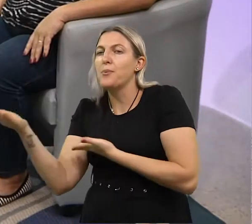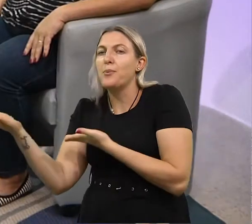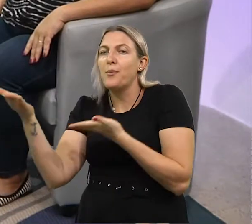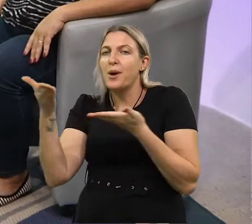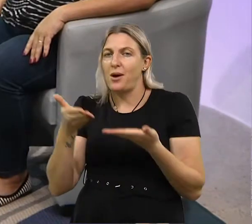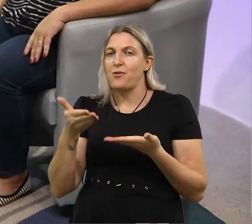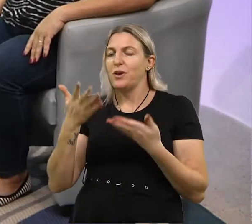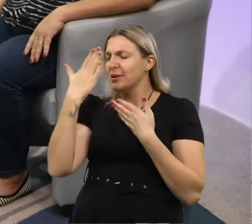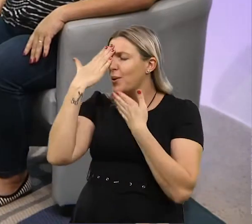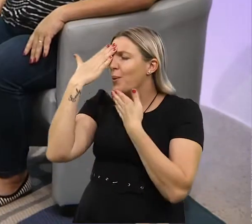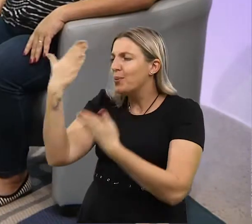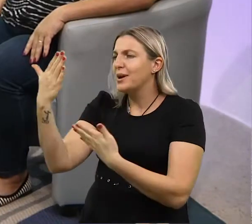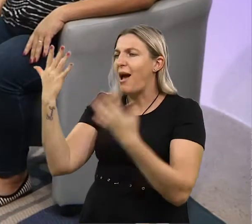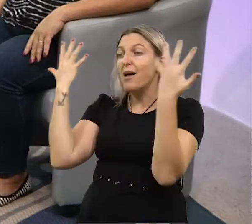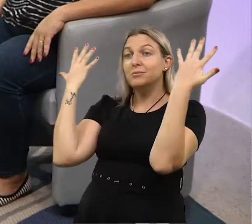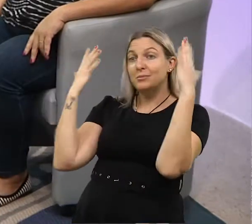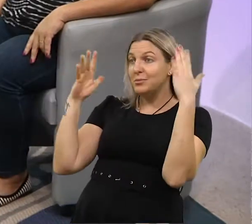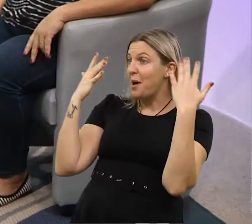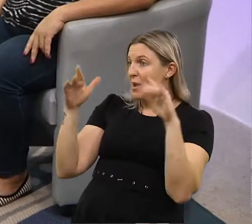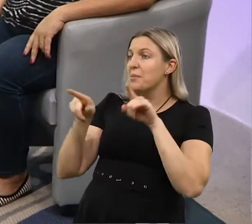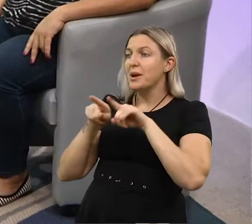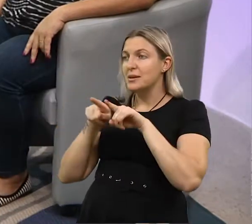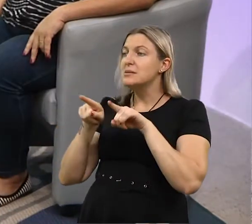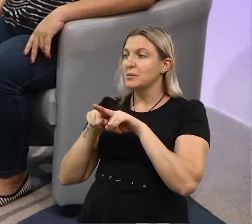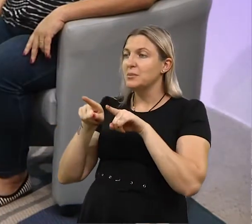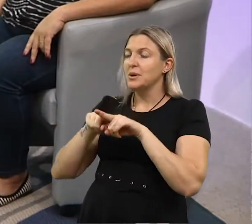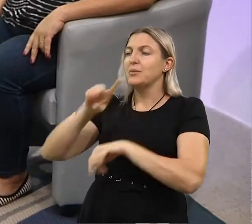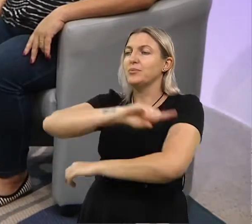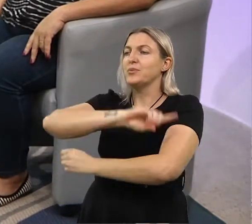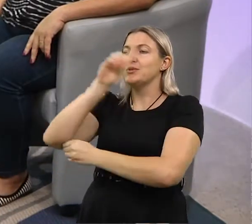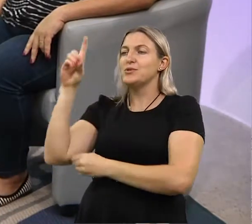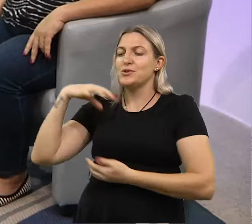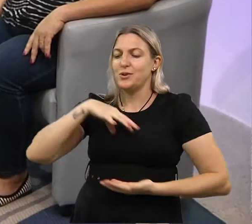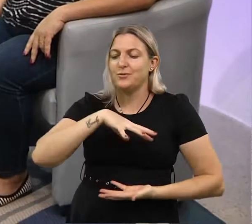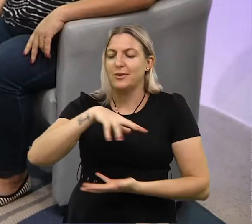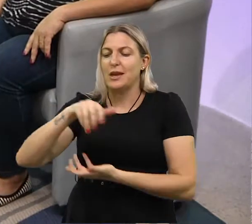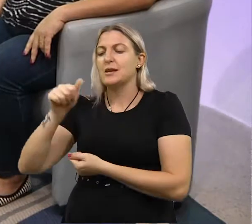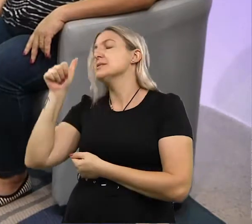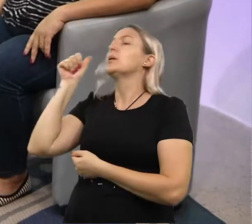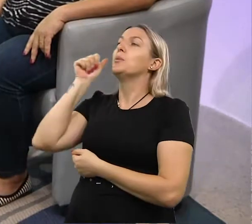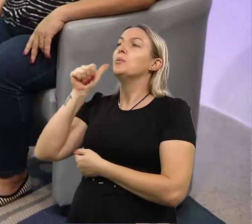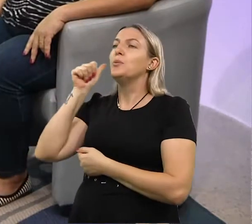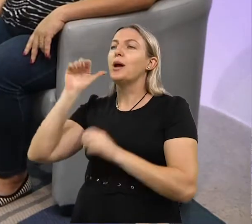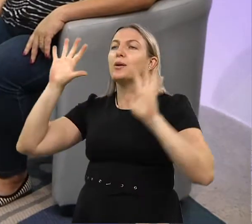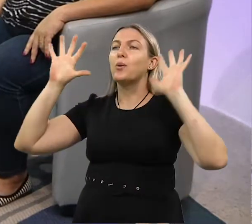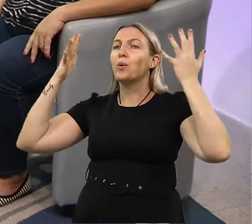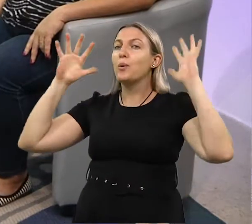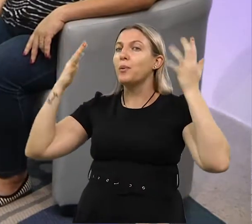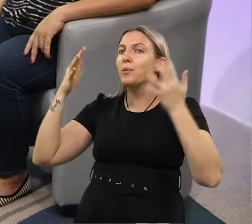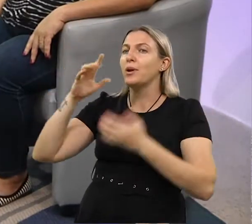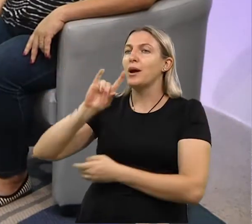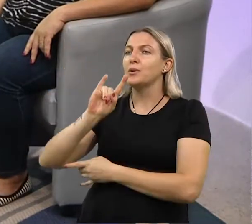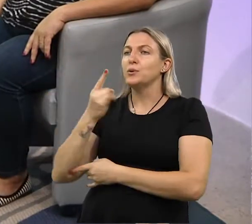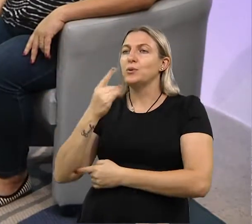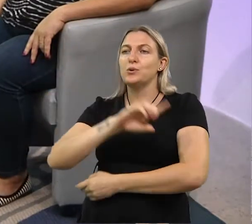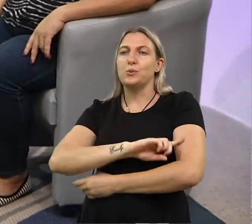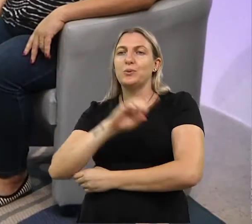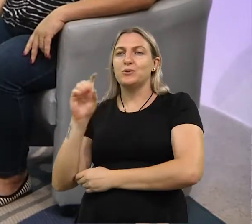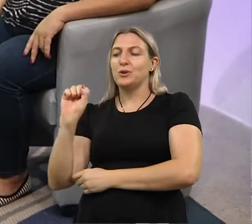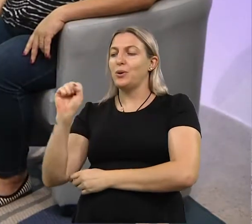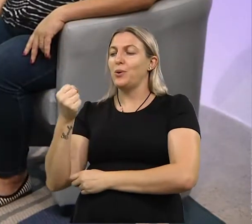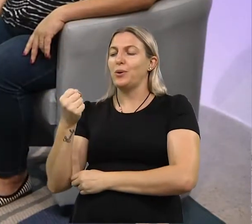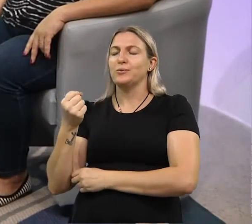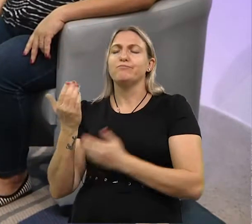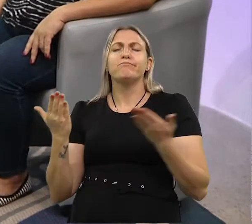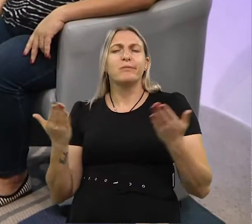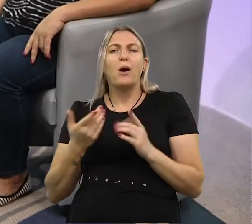Obrigada e parabéns já de imediato pelo Dia Internacional da Mulher, comemorado no último dia 8, mas que neste mês de março a